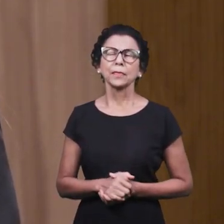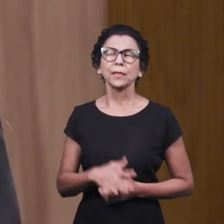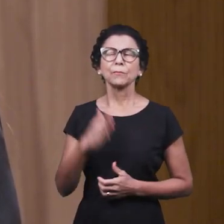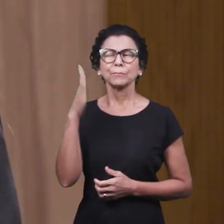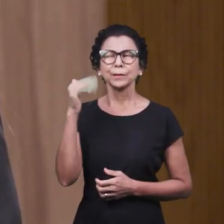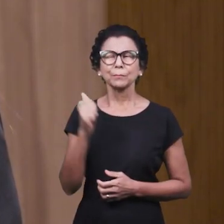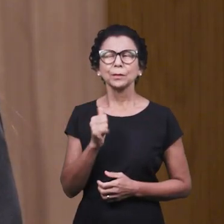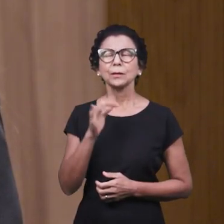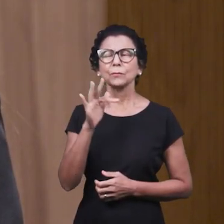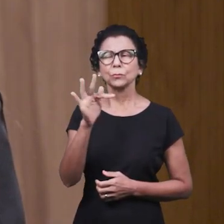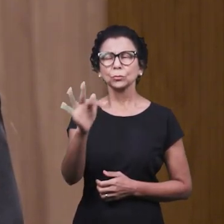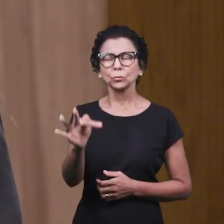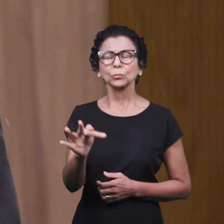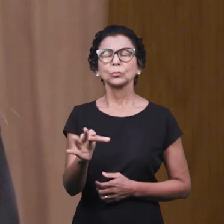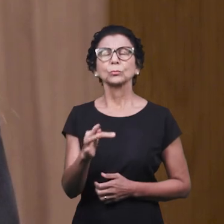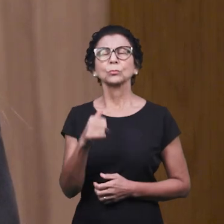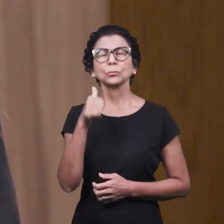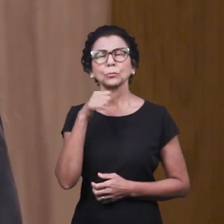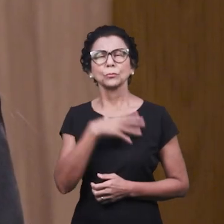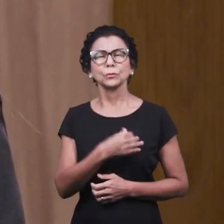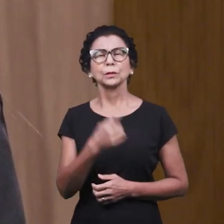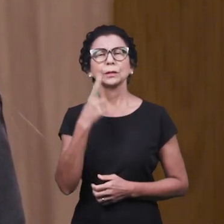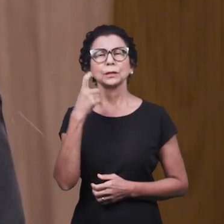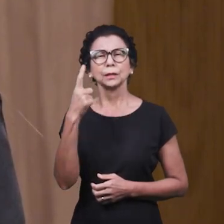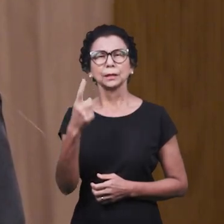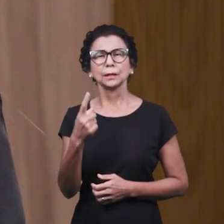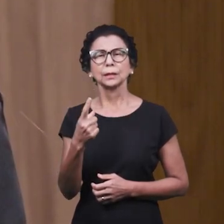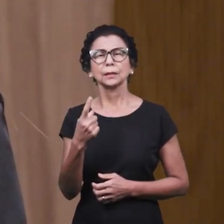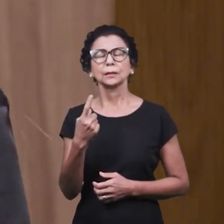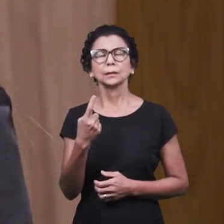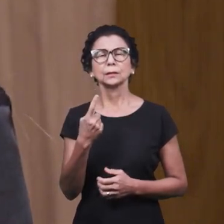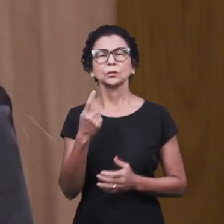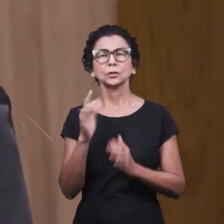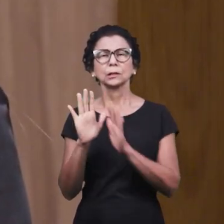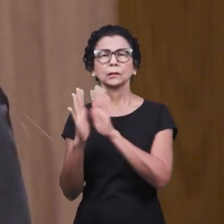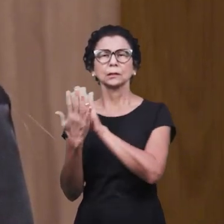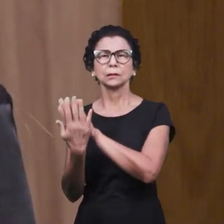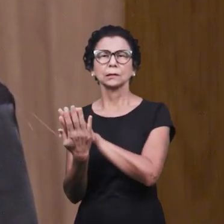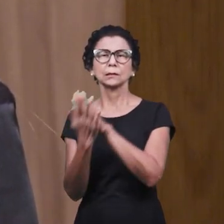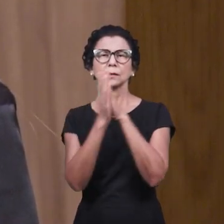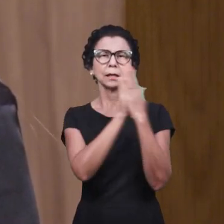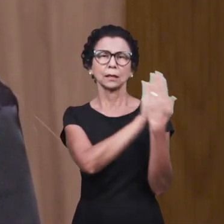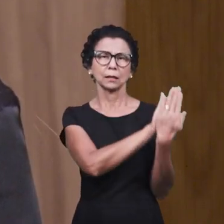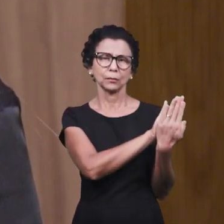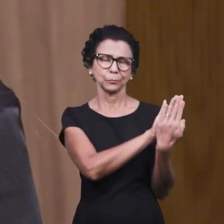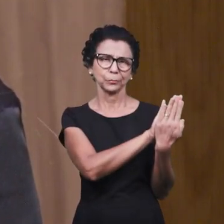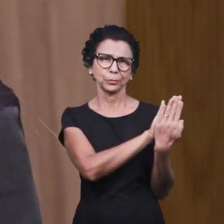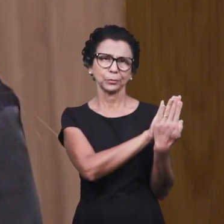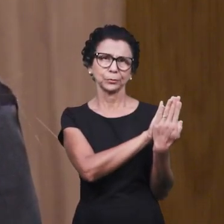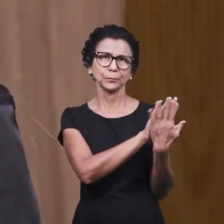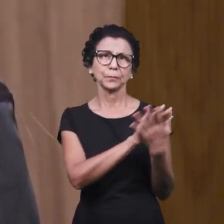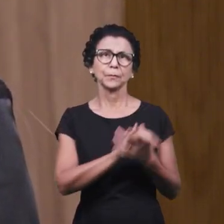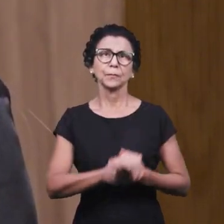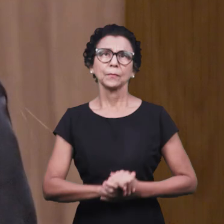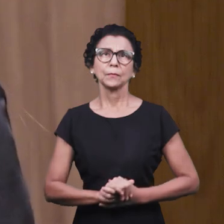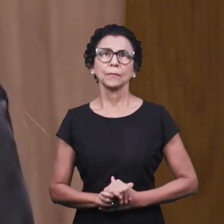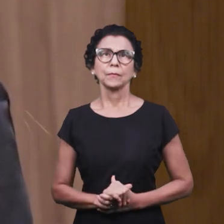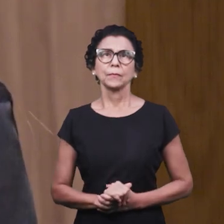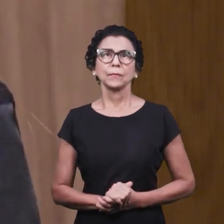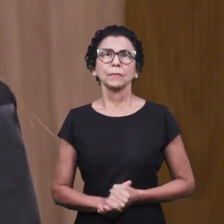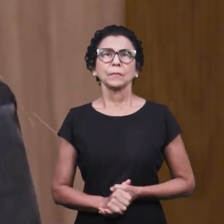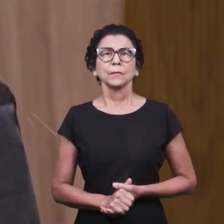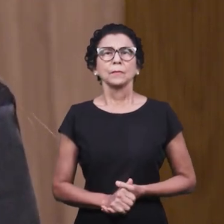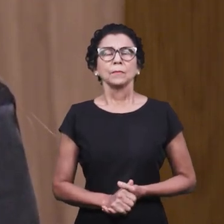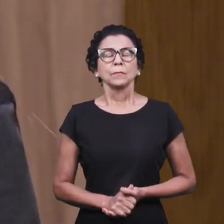interesse de ter essa experiência fora. Então, com isso, eu fui meio que